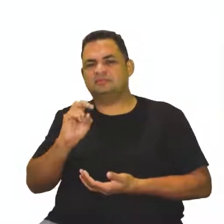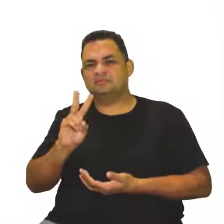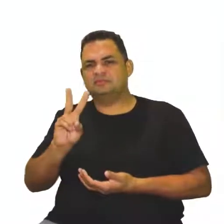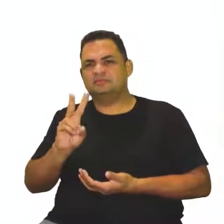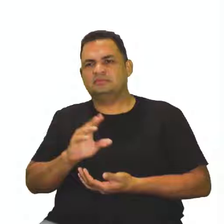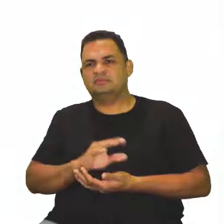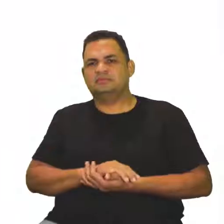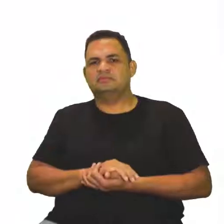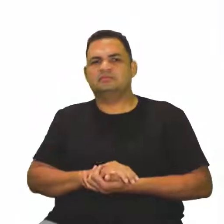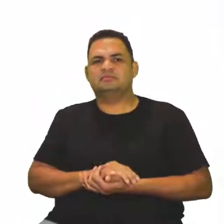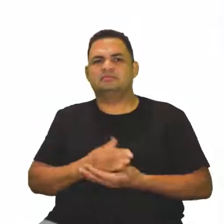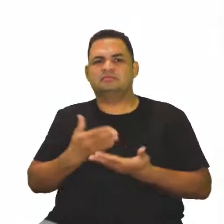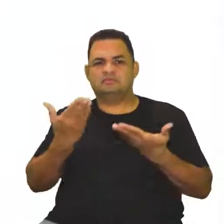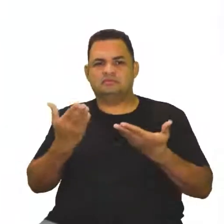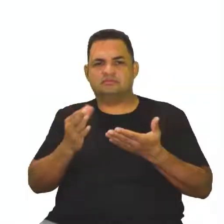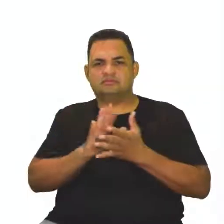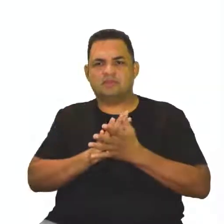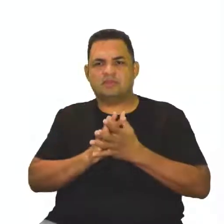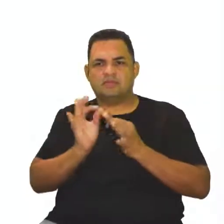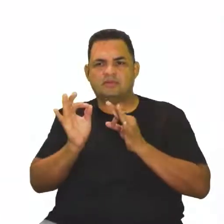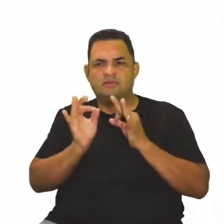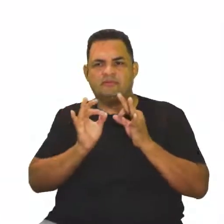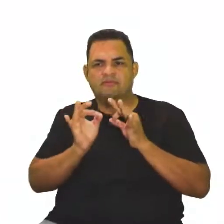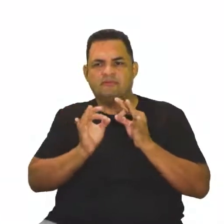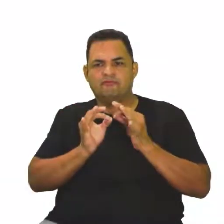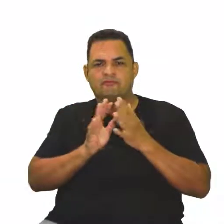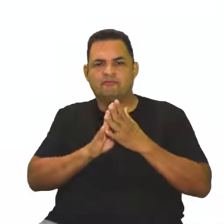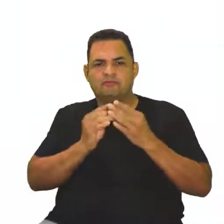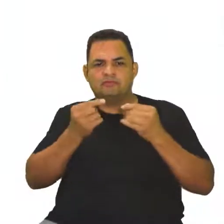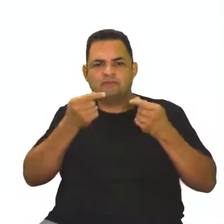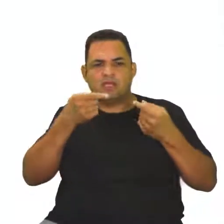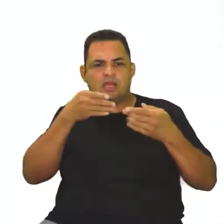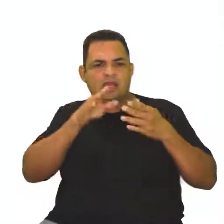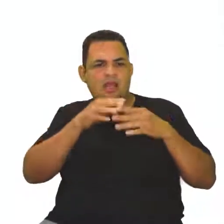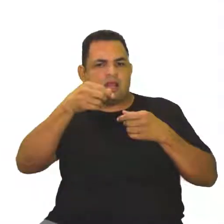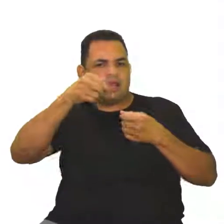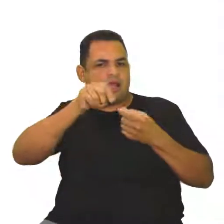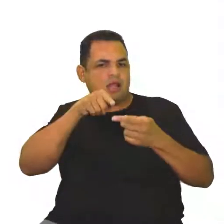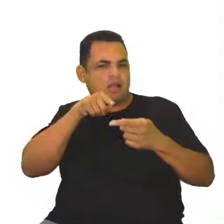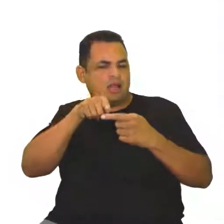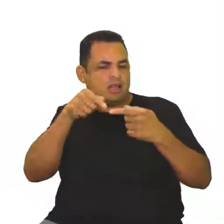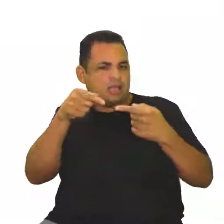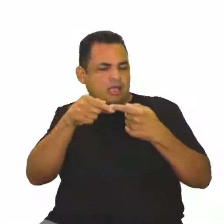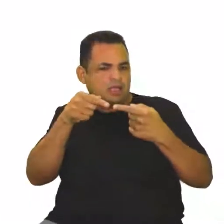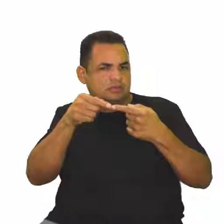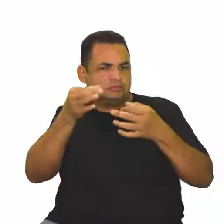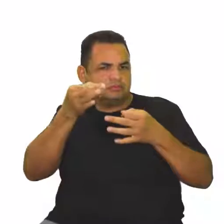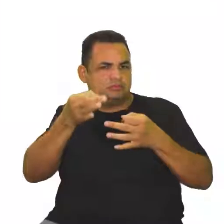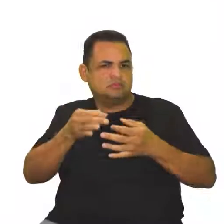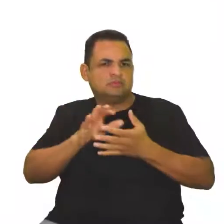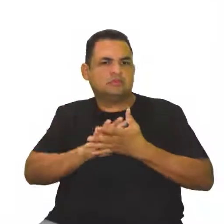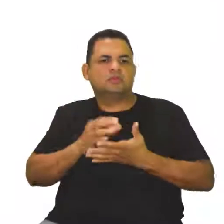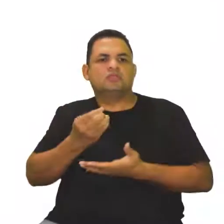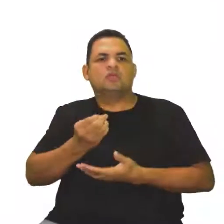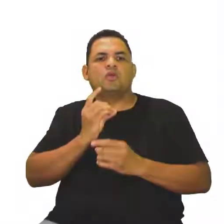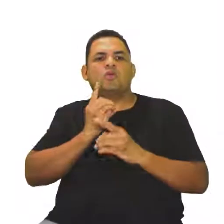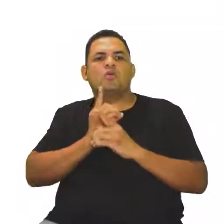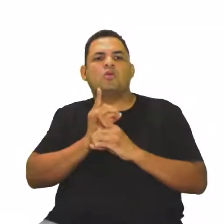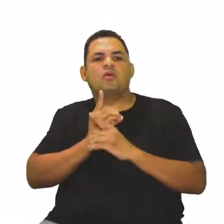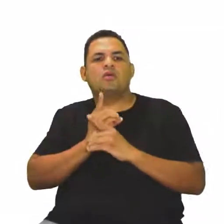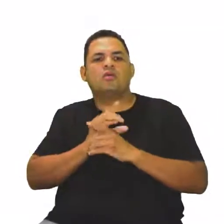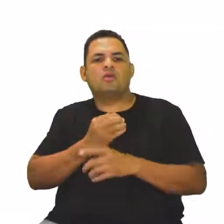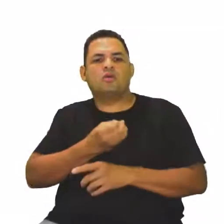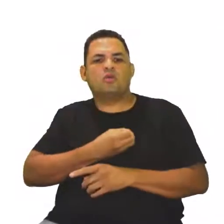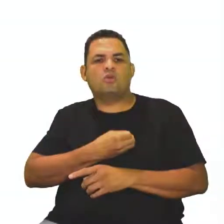volts. Considerando que o chuveiro foi instalado corretamente, determine o valor da